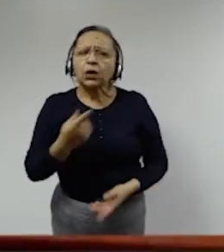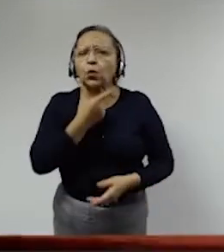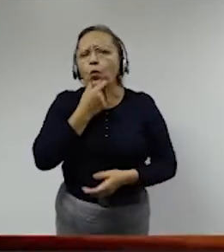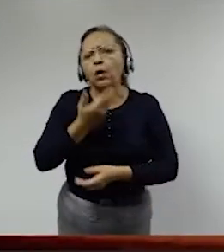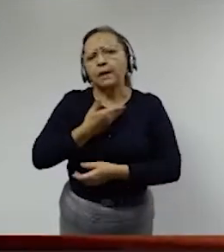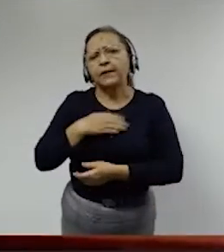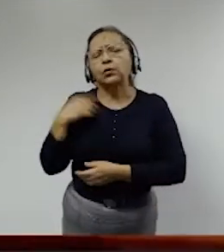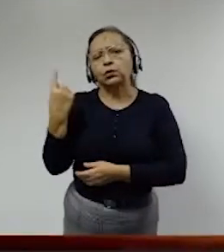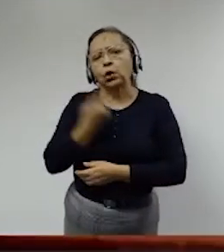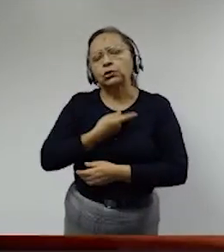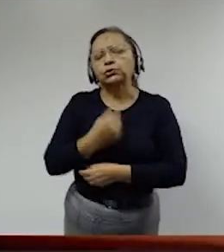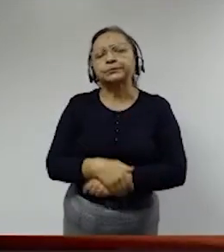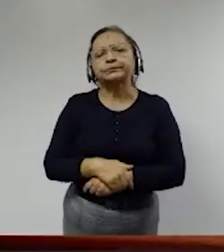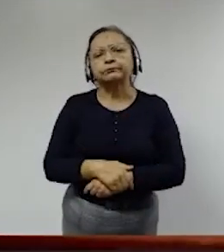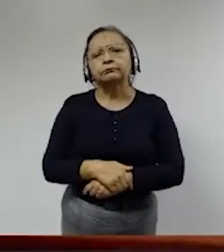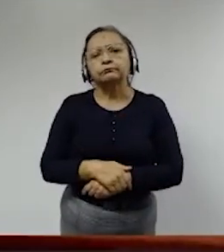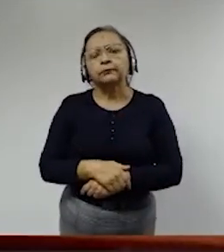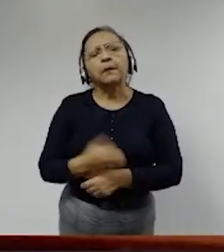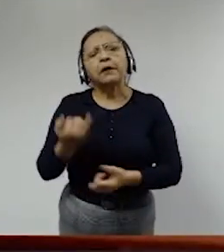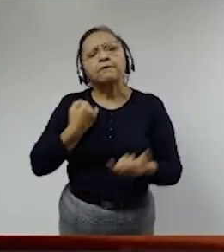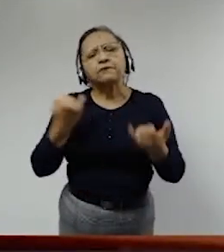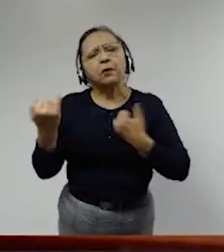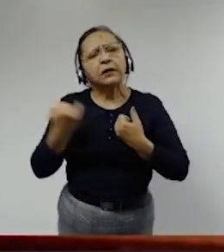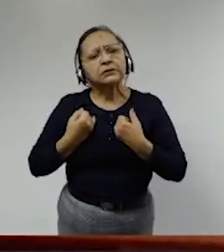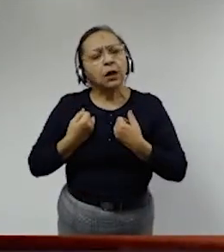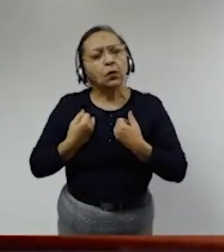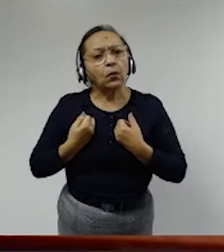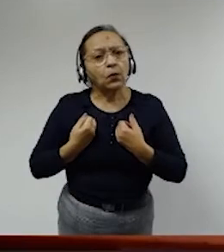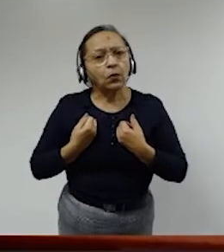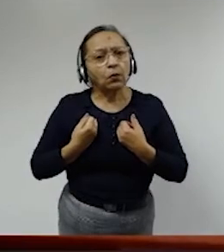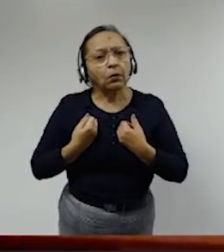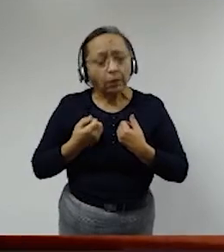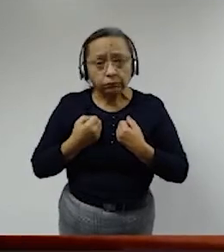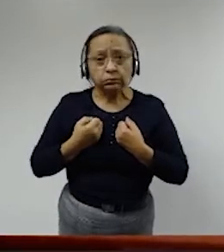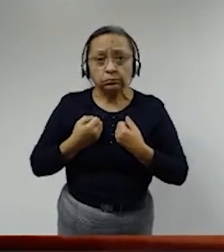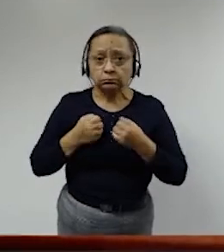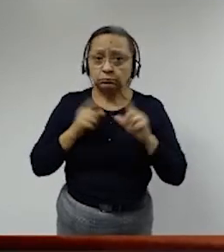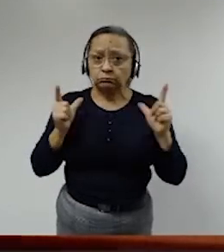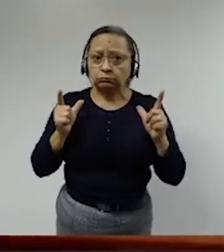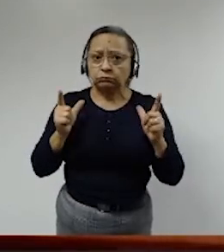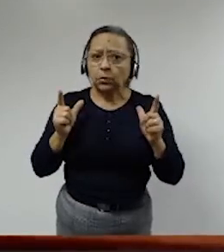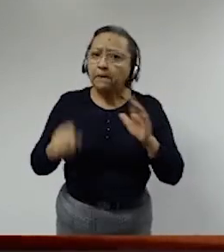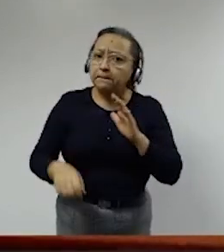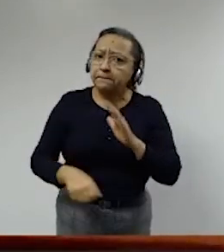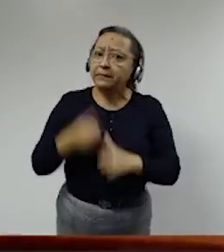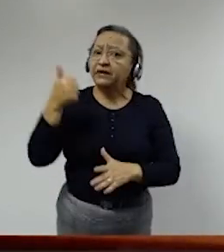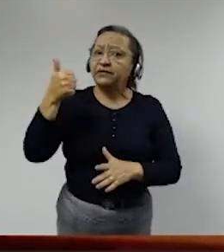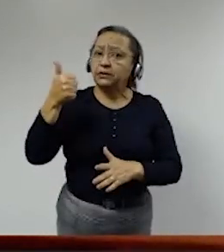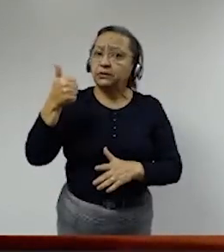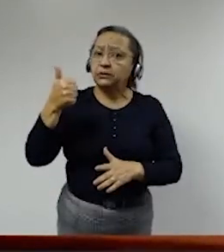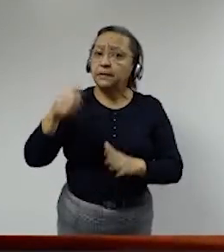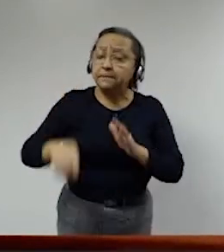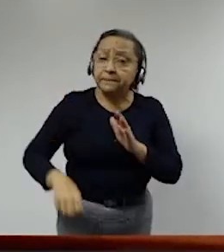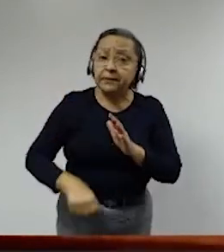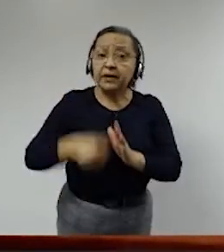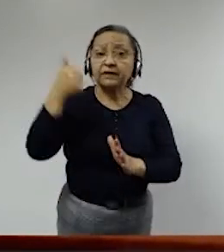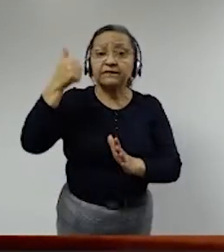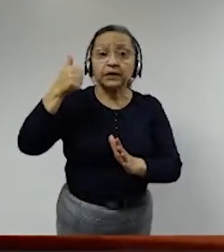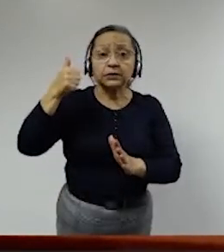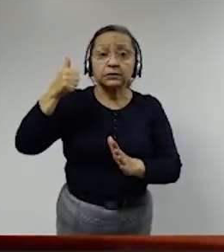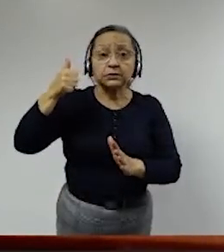enfim, deu uma informação assim, muito, muito curiosa, quer dizer, que pela primeira vez na história da indústria